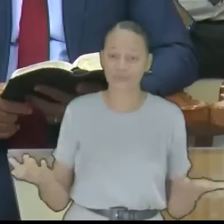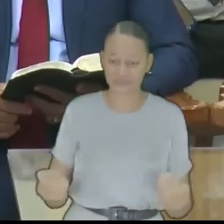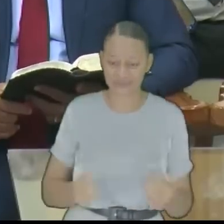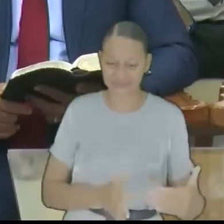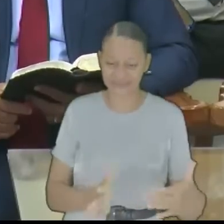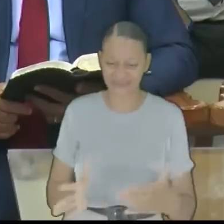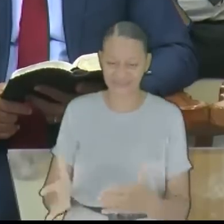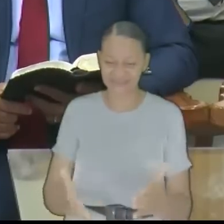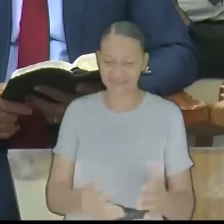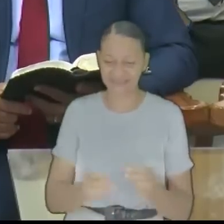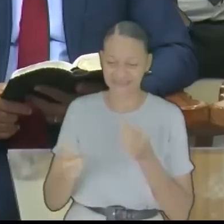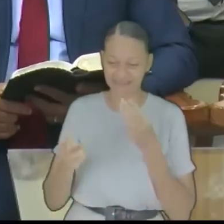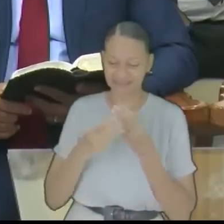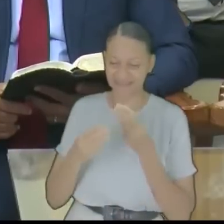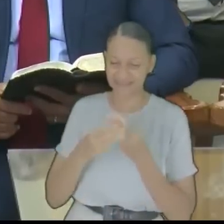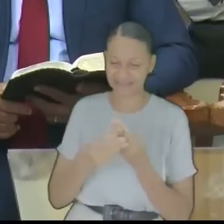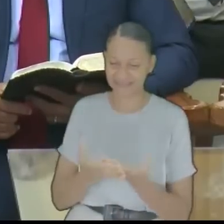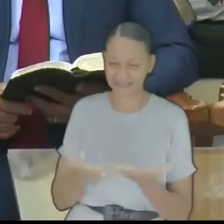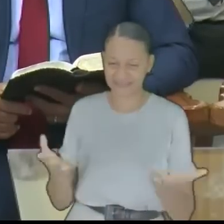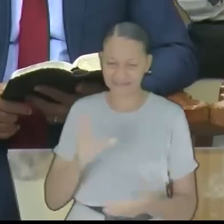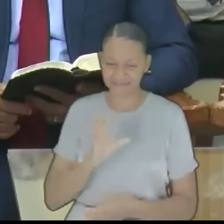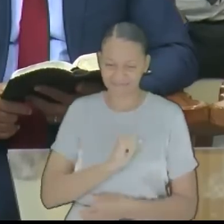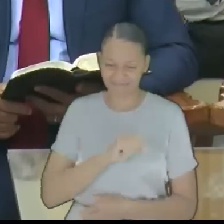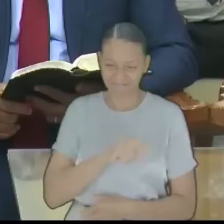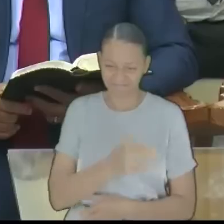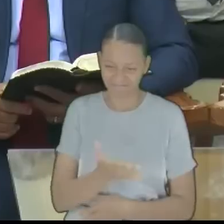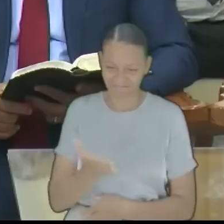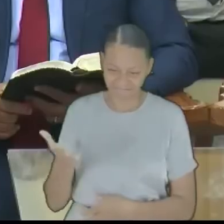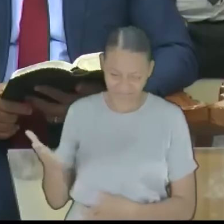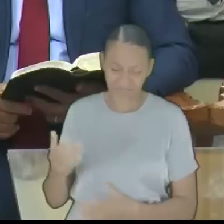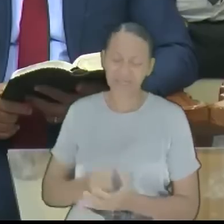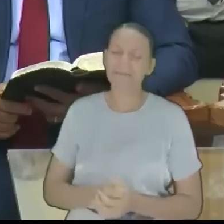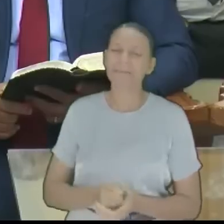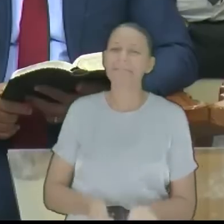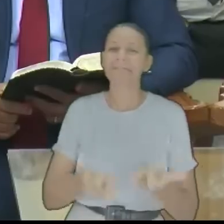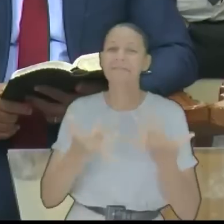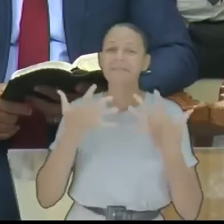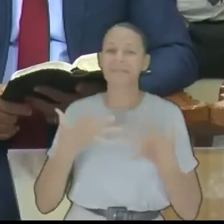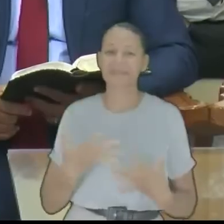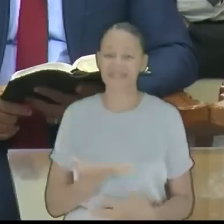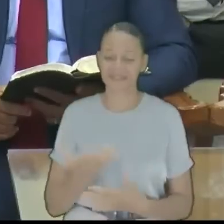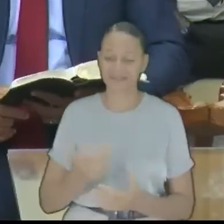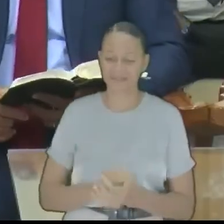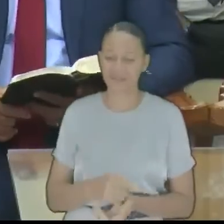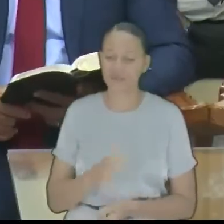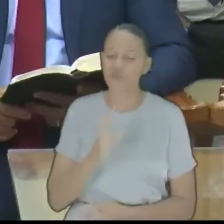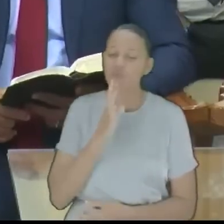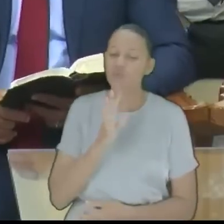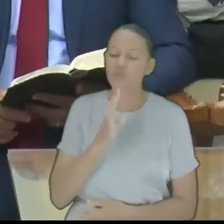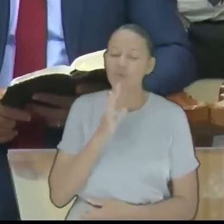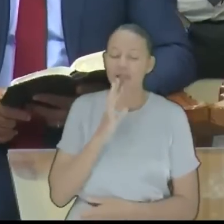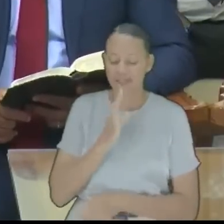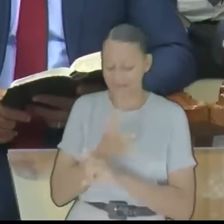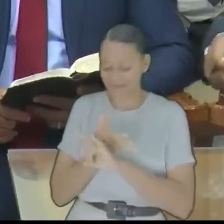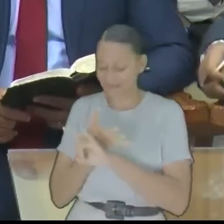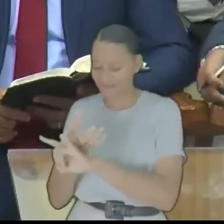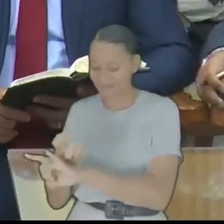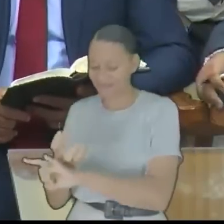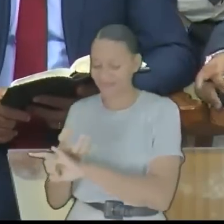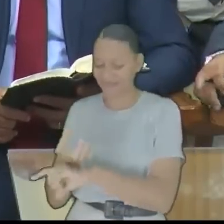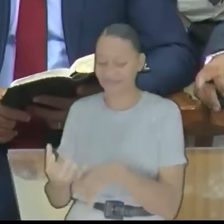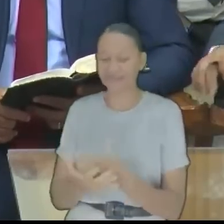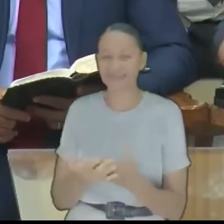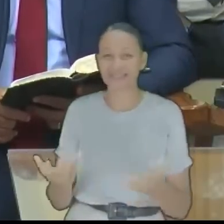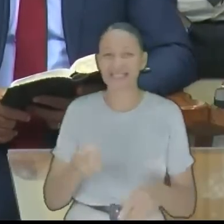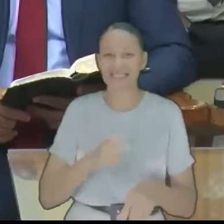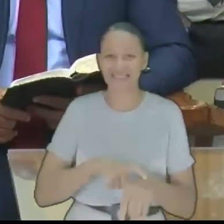Judá estarão o quê, meus amados irmãos? Cheio. Me diga uma coisa, quem conhece o sertão sabe qual é o